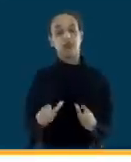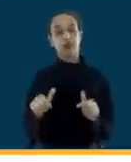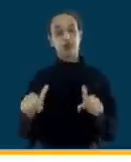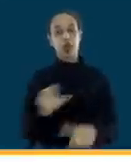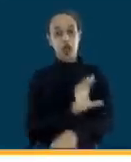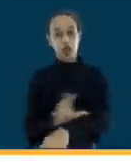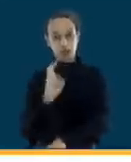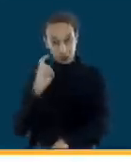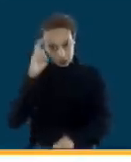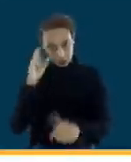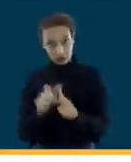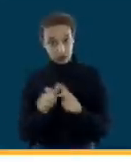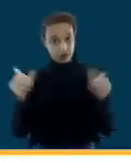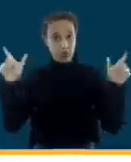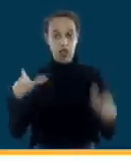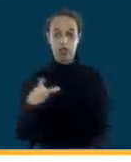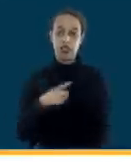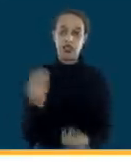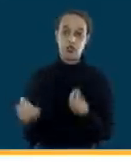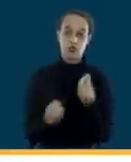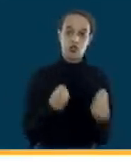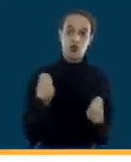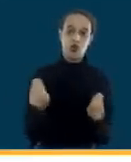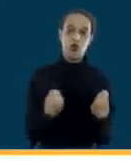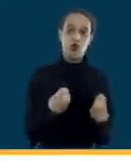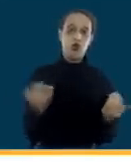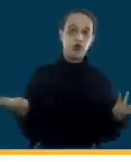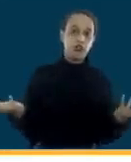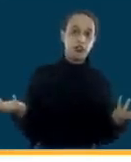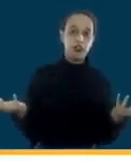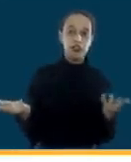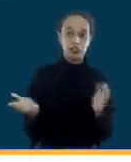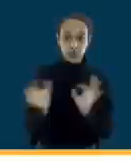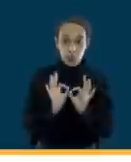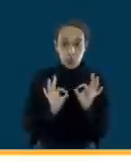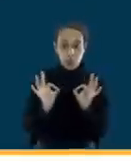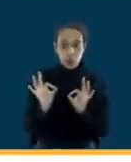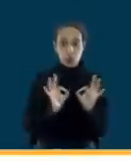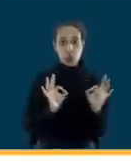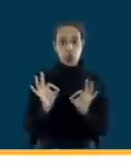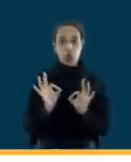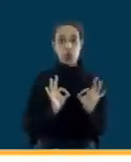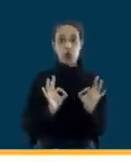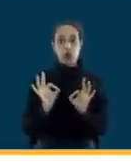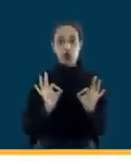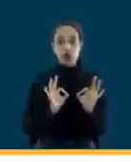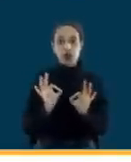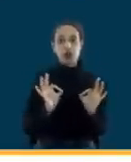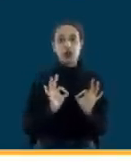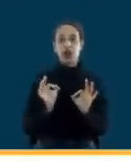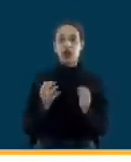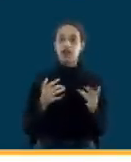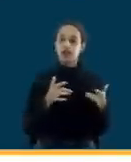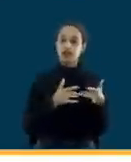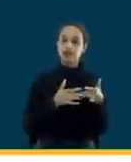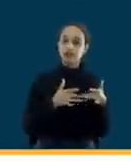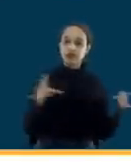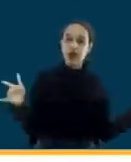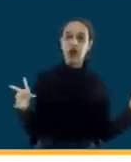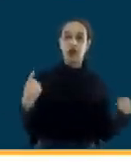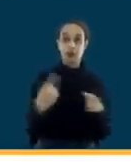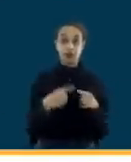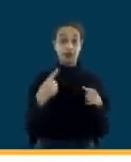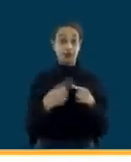temos como, de alguma forma, nos prepararmos, nos solidarizarmos, porque a